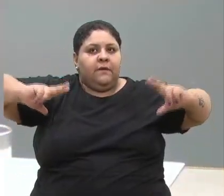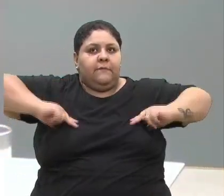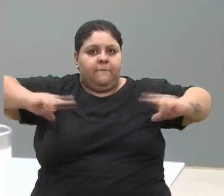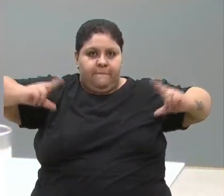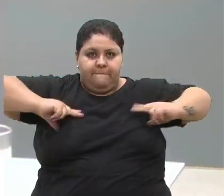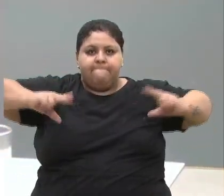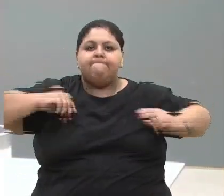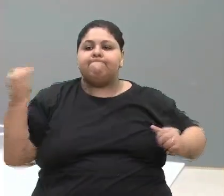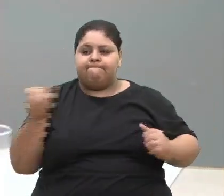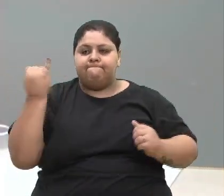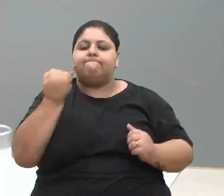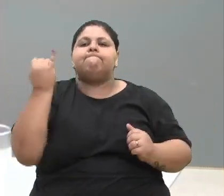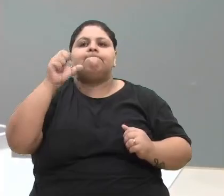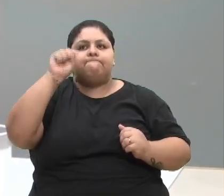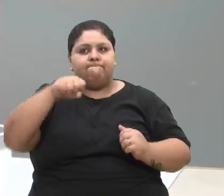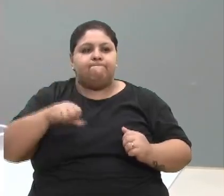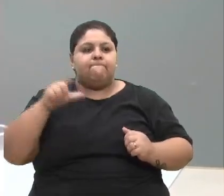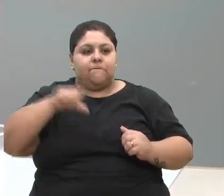para a derrubada